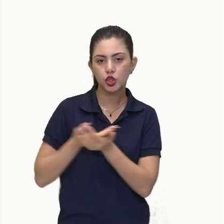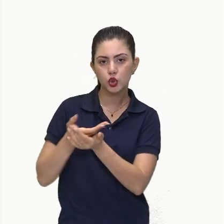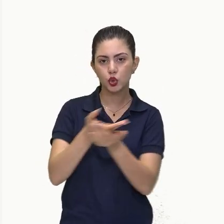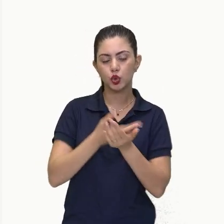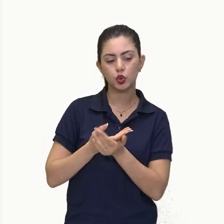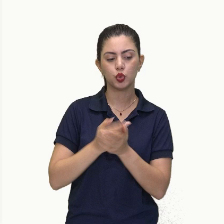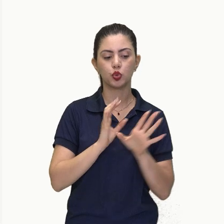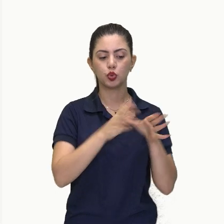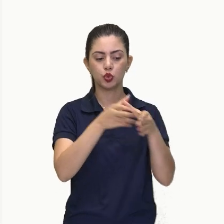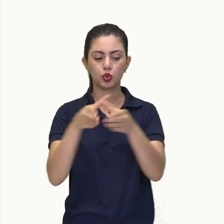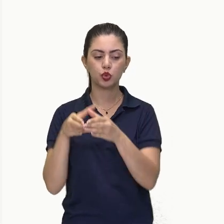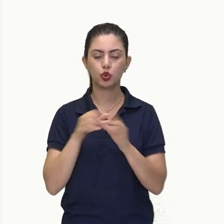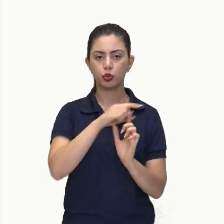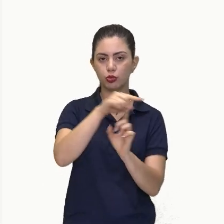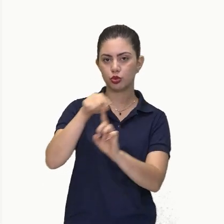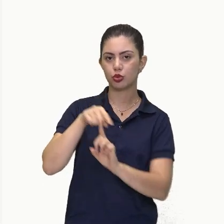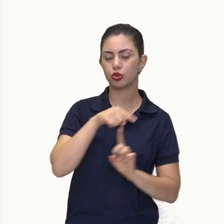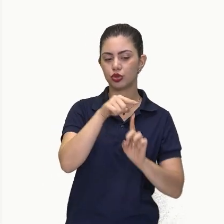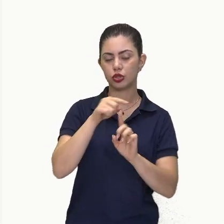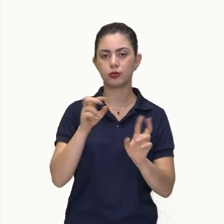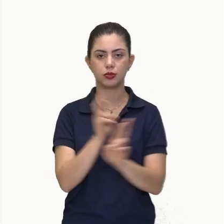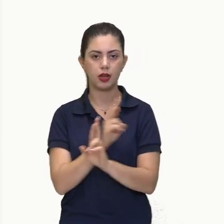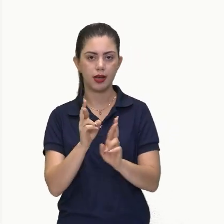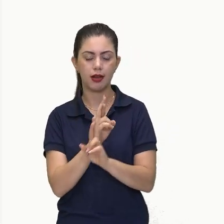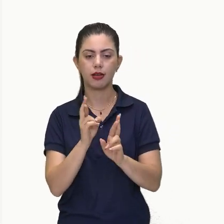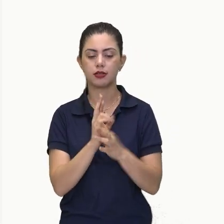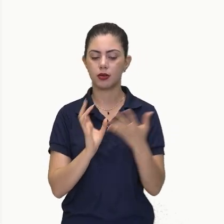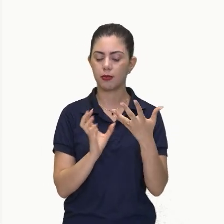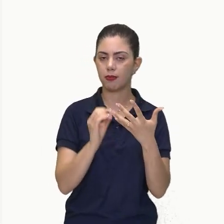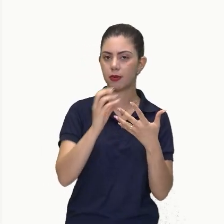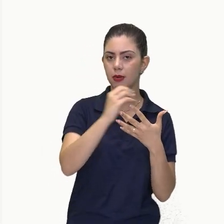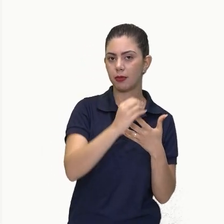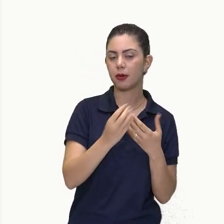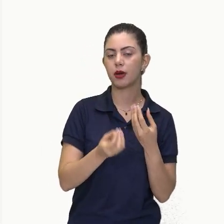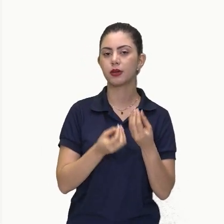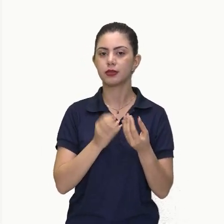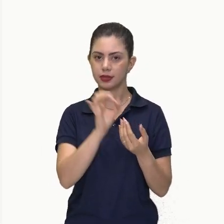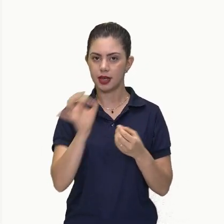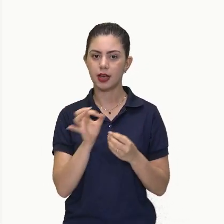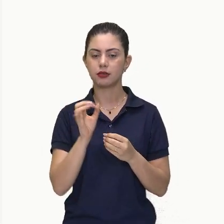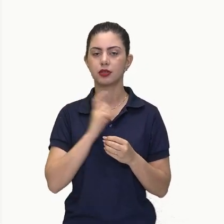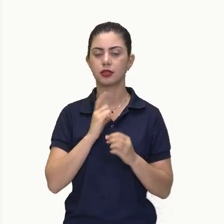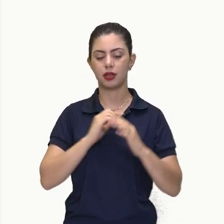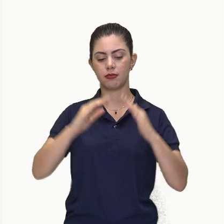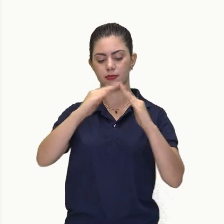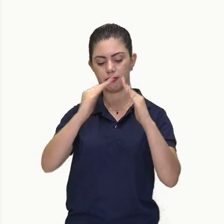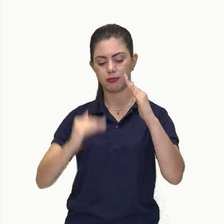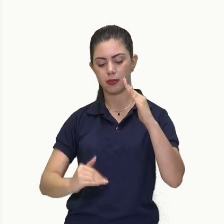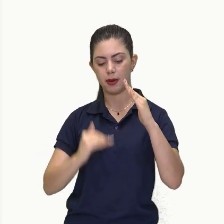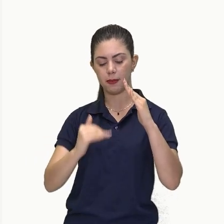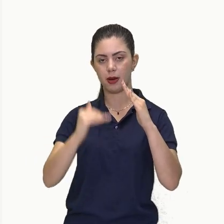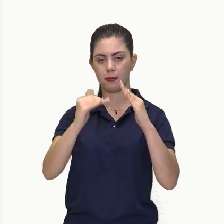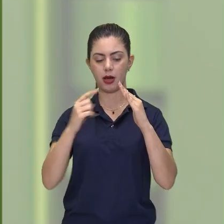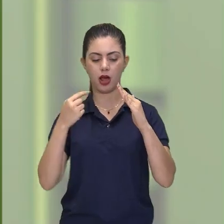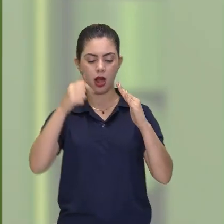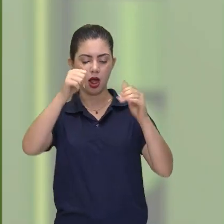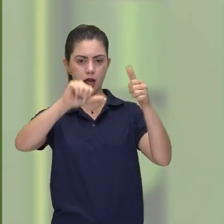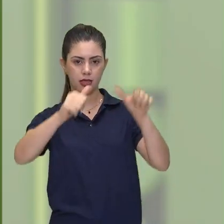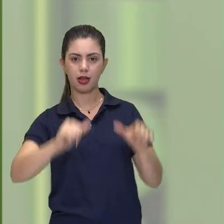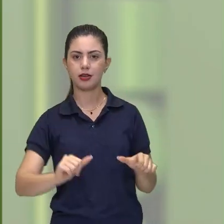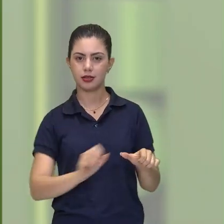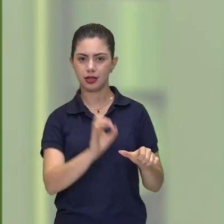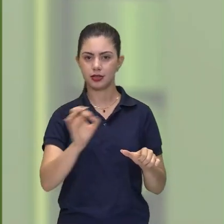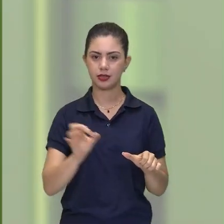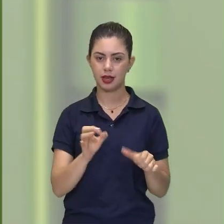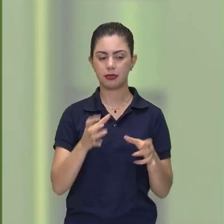das espécies, da relação entre essas espécies, através da pirâmide ecológica, né, onde a gente consegue analisar ali